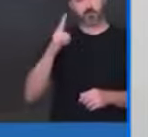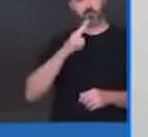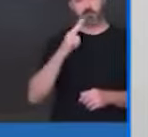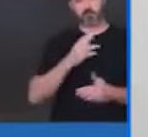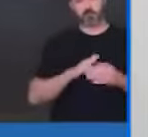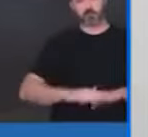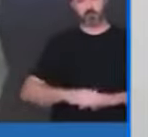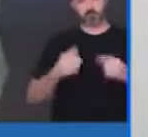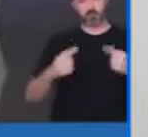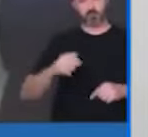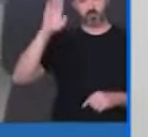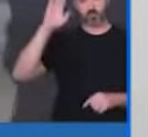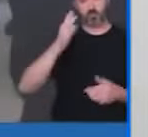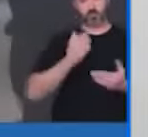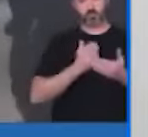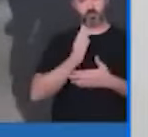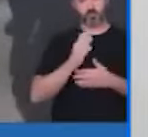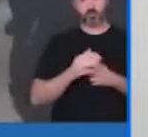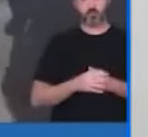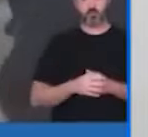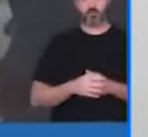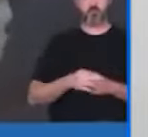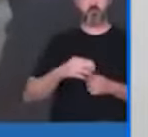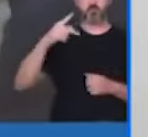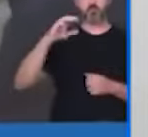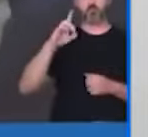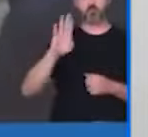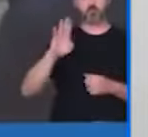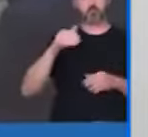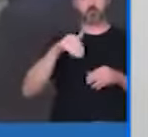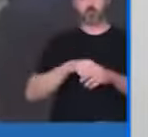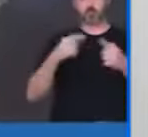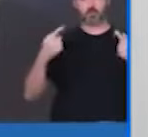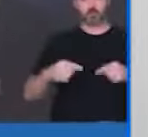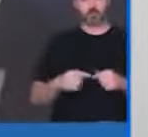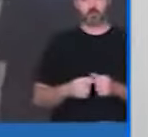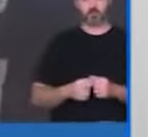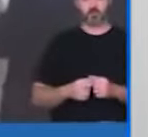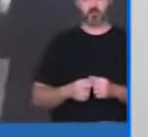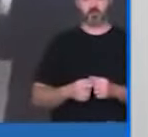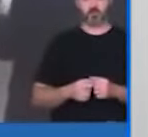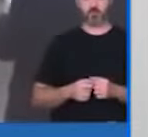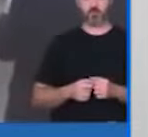da discussão de um projeto que trata de saúde pública, que trata da vida das mulheres,